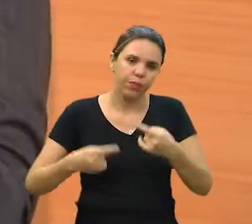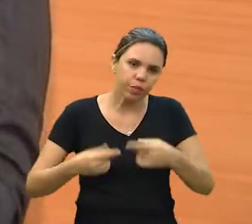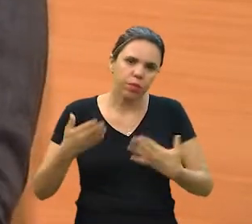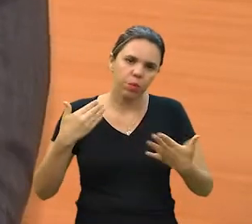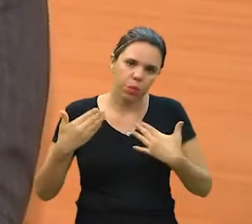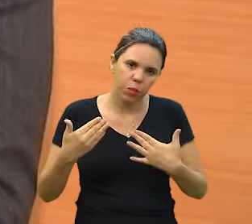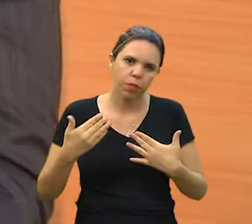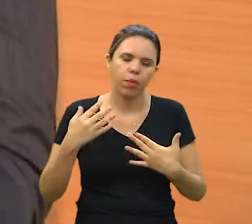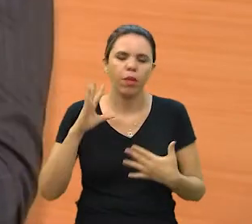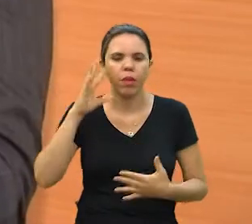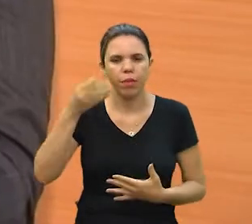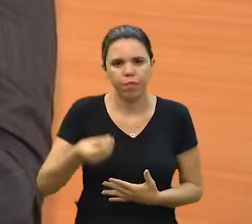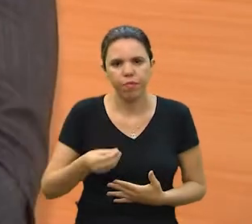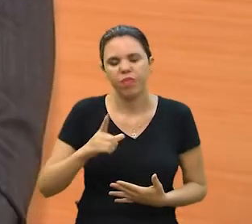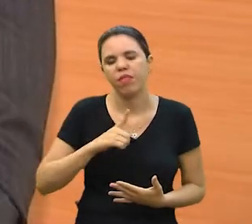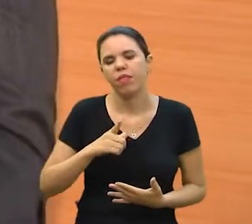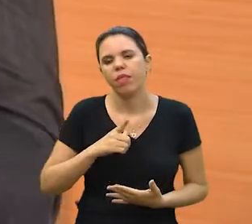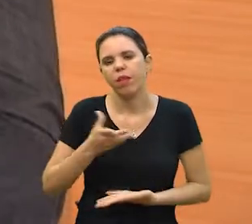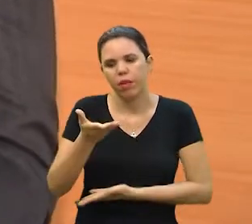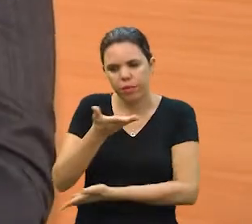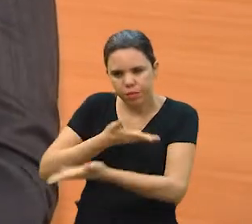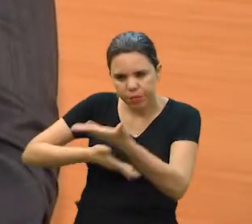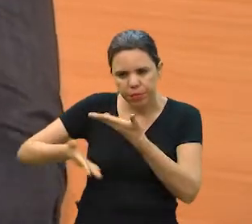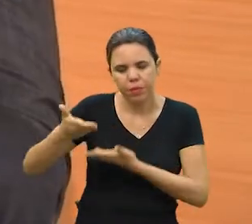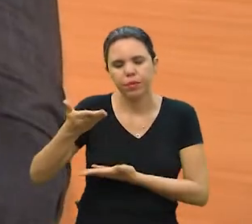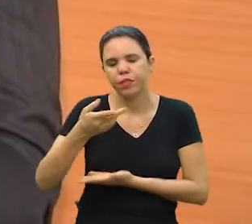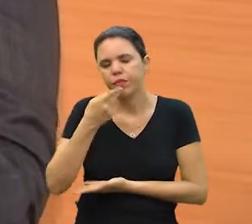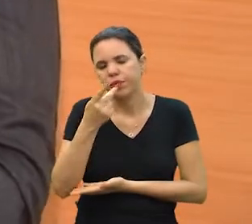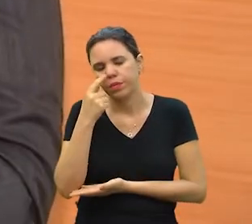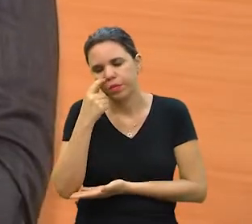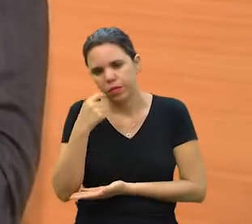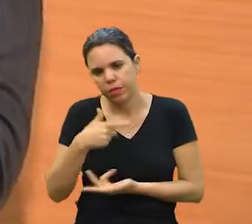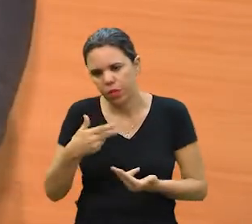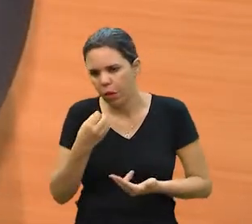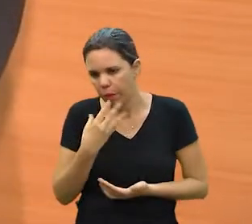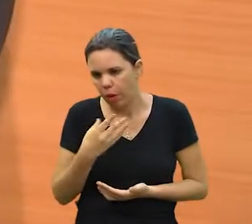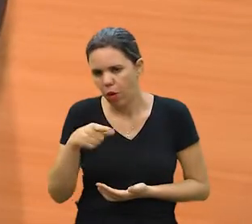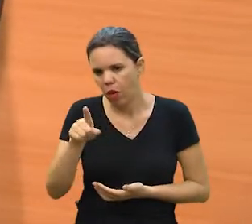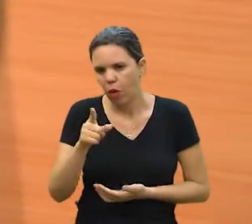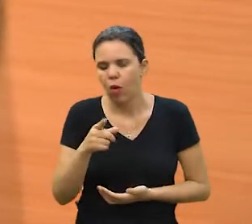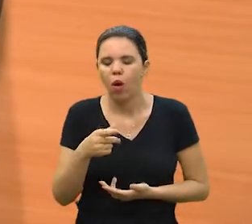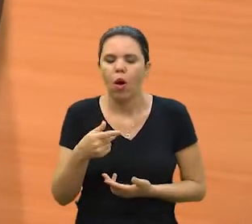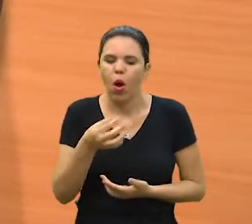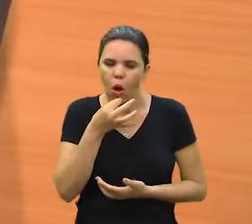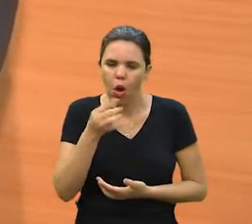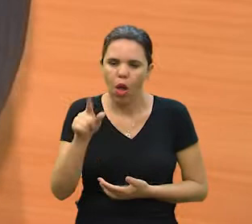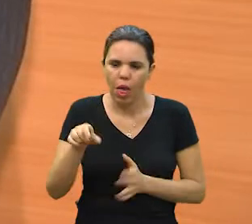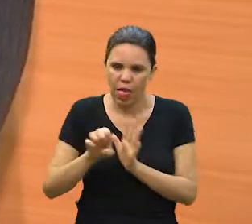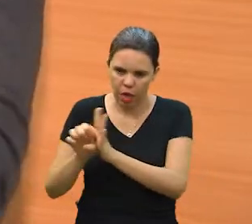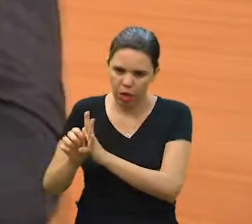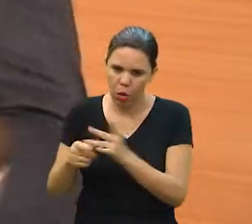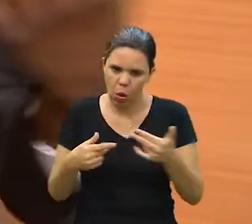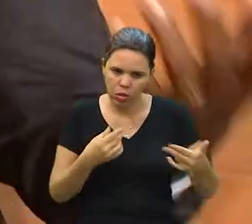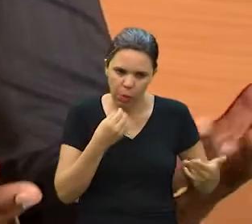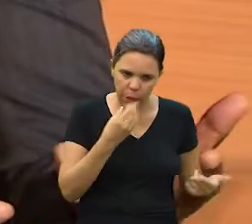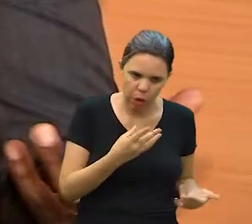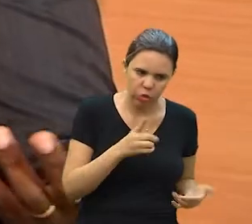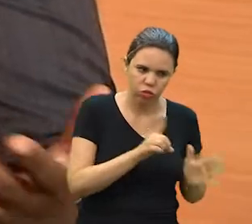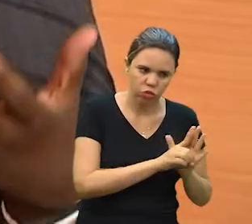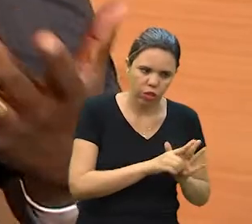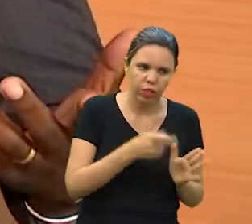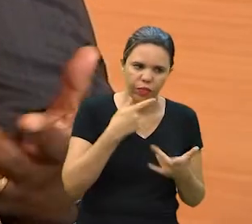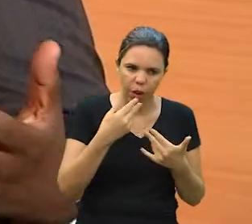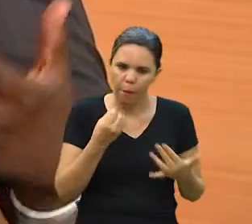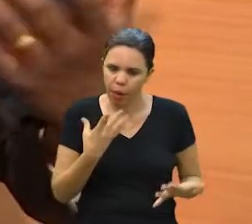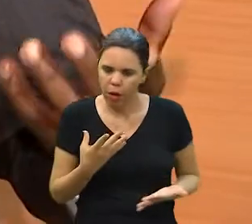de discutir, é esse o entendimento que eu tenho. Vamos discutir? Vamos falar? Tem coisas boas que você está falando, que você é de esquerda, tem coisas boas que você é